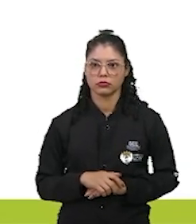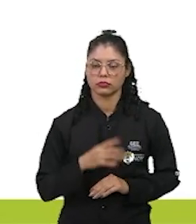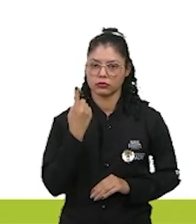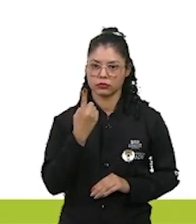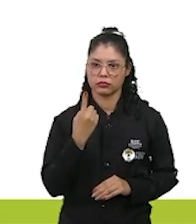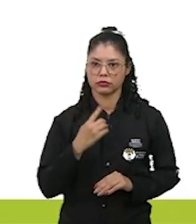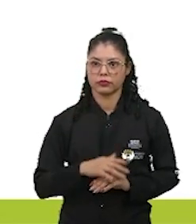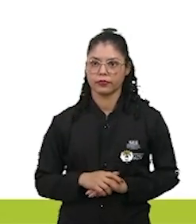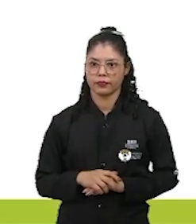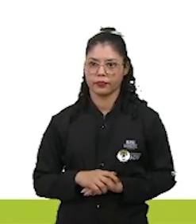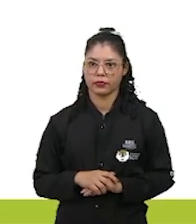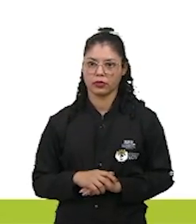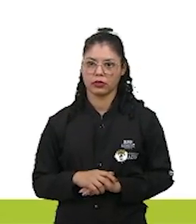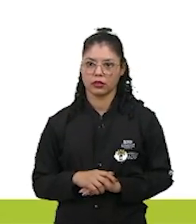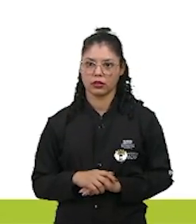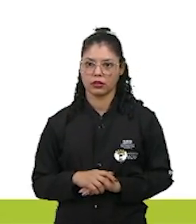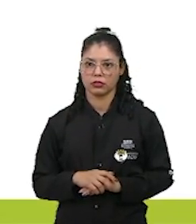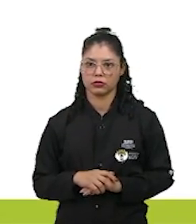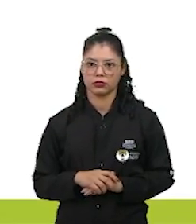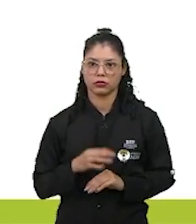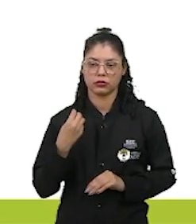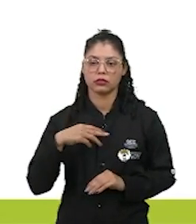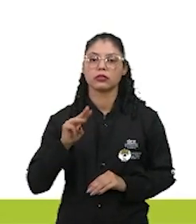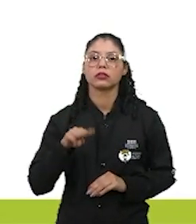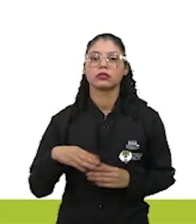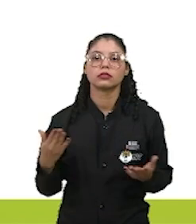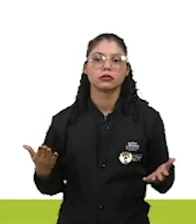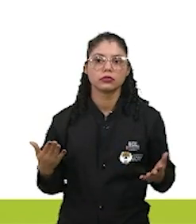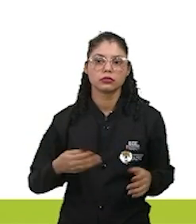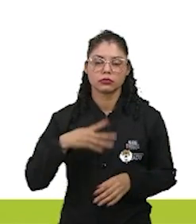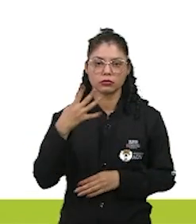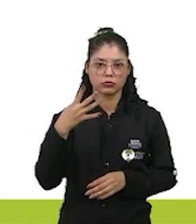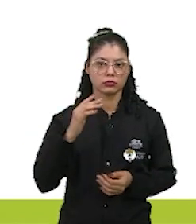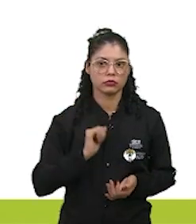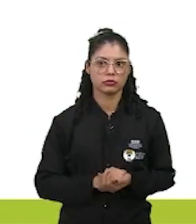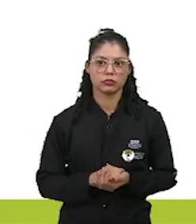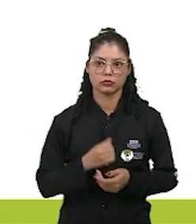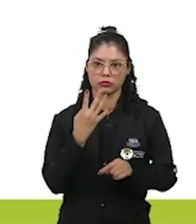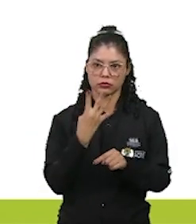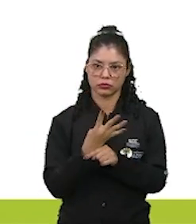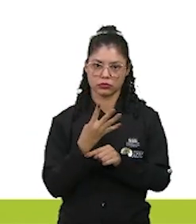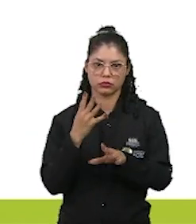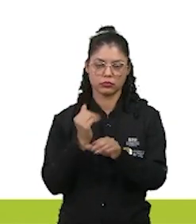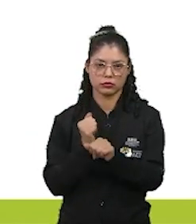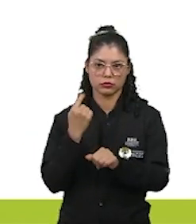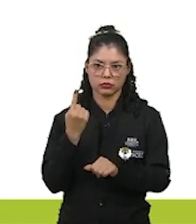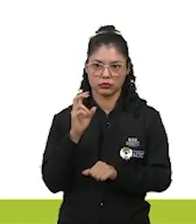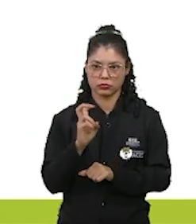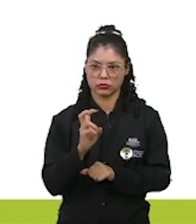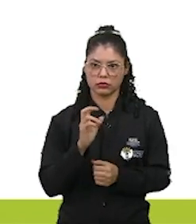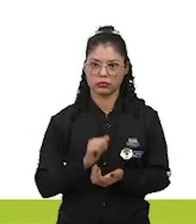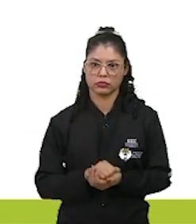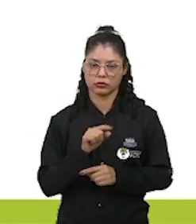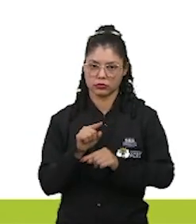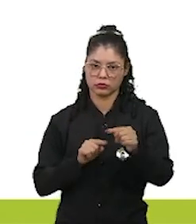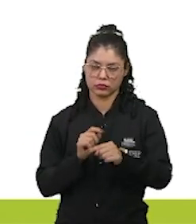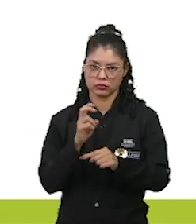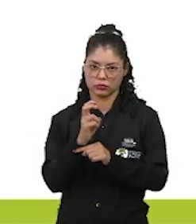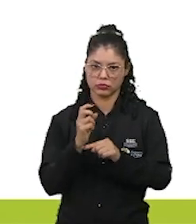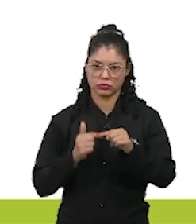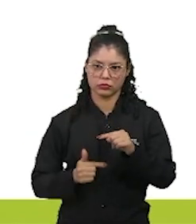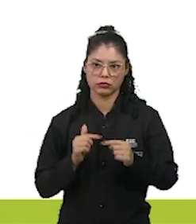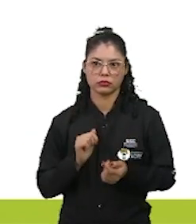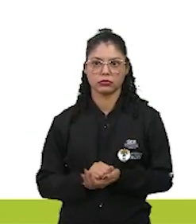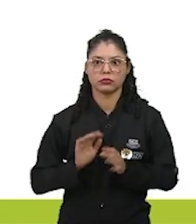1, ok? Quem é o Y de B? 4. Então, eu vou somar 1 mais 4 dá 5. E se quiser dividir,